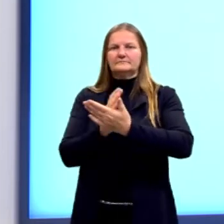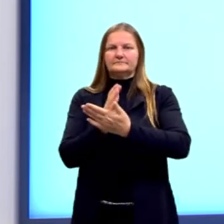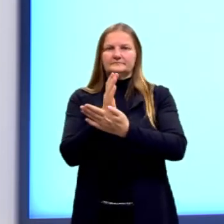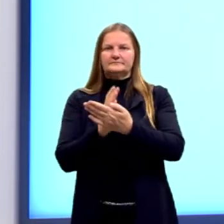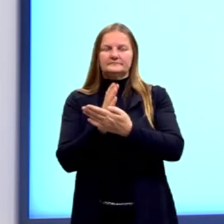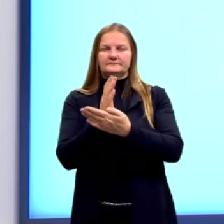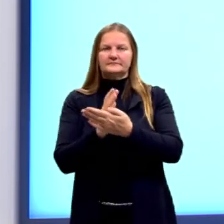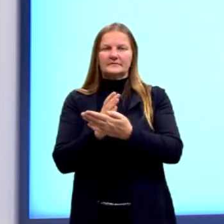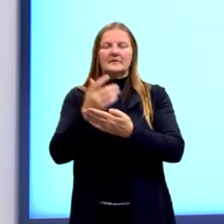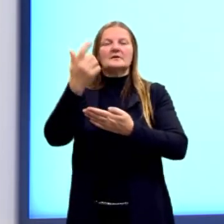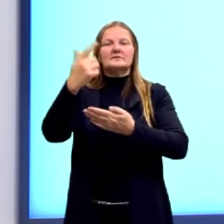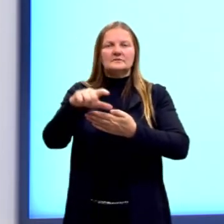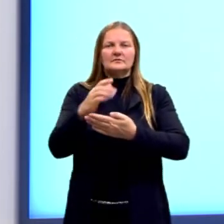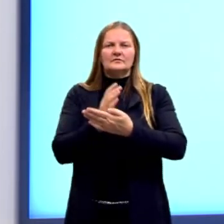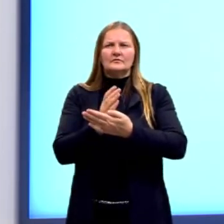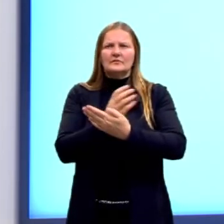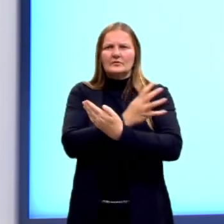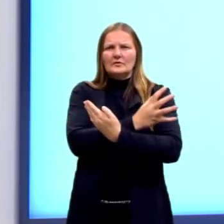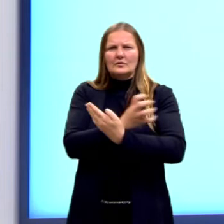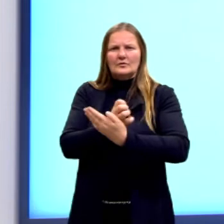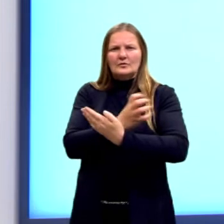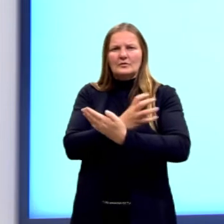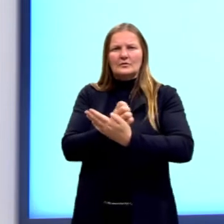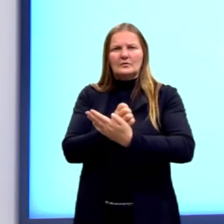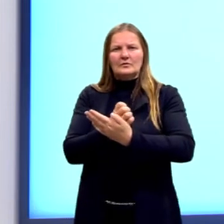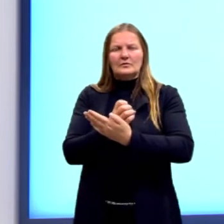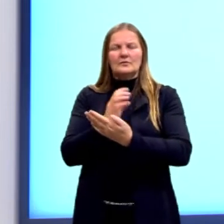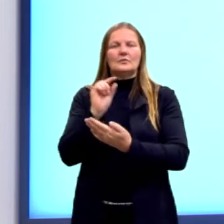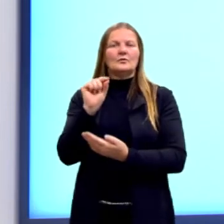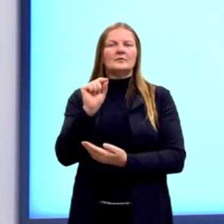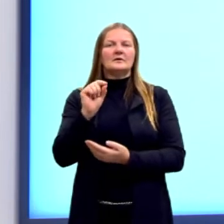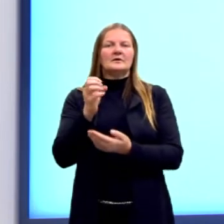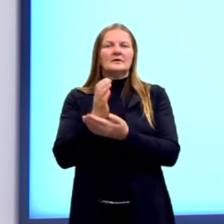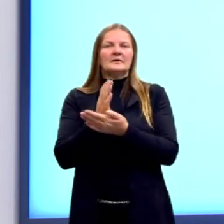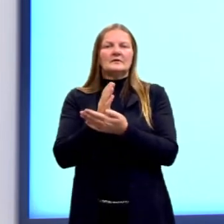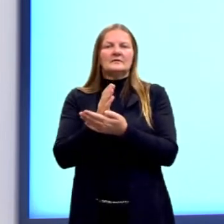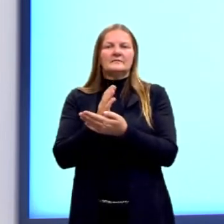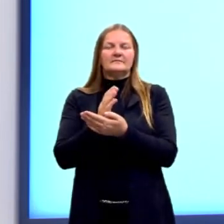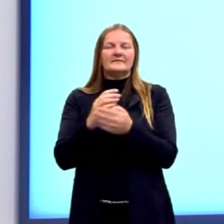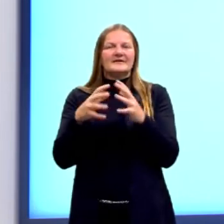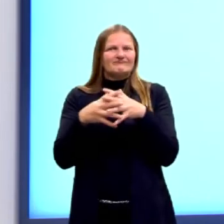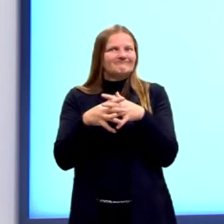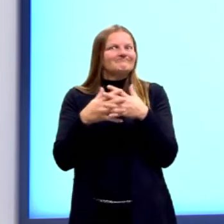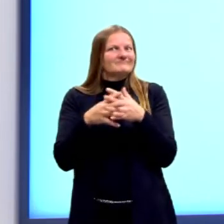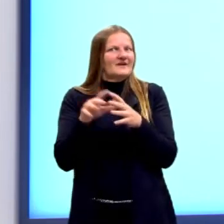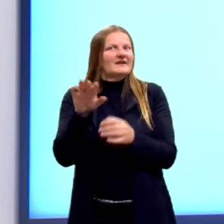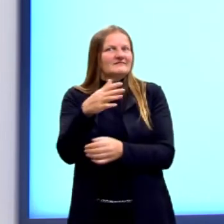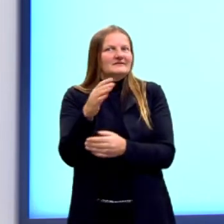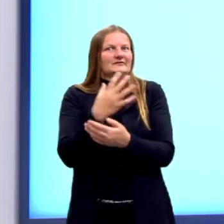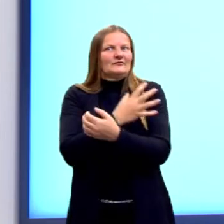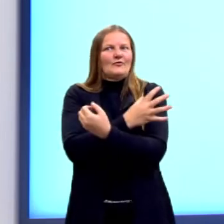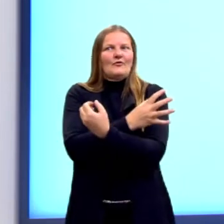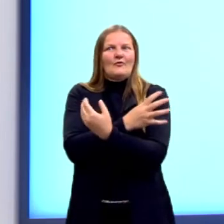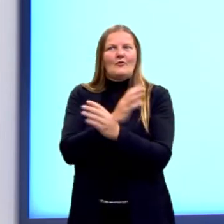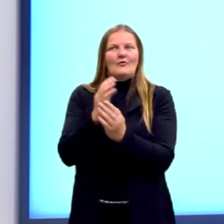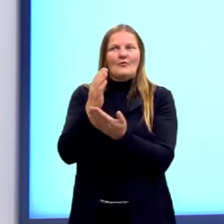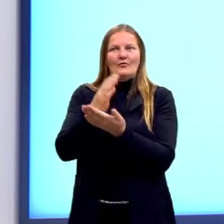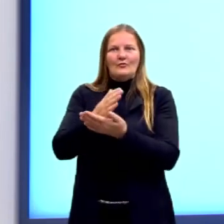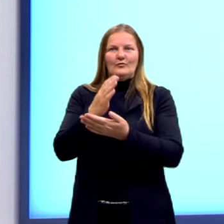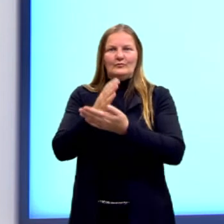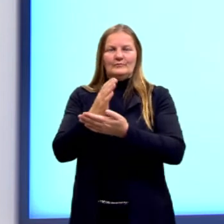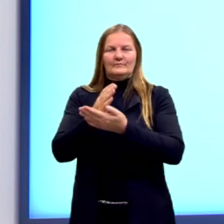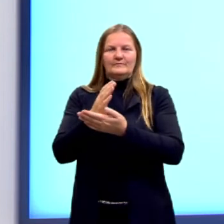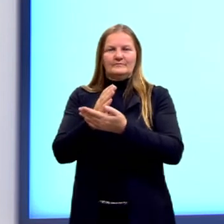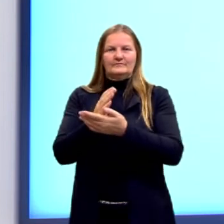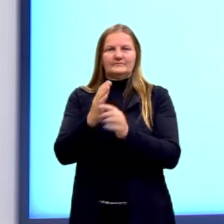de novo né quando ela vem para cá aí que tá né que confunde bastante a gente tem aqui potencial